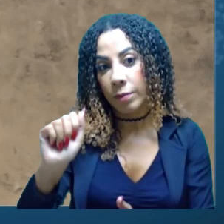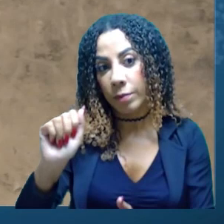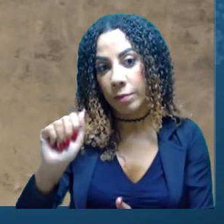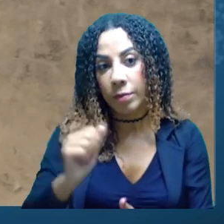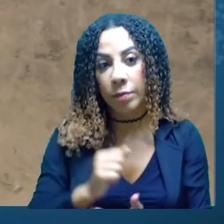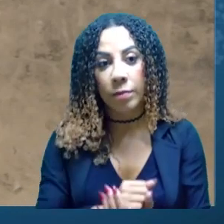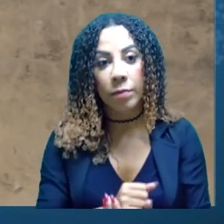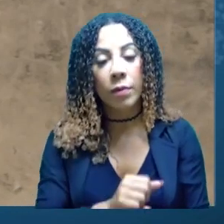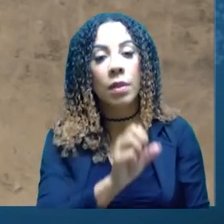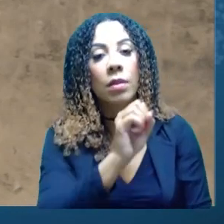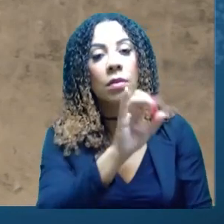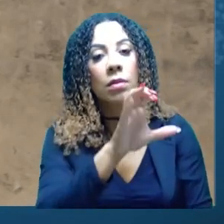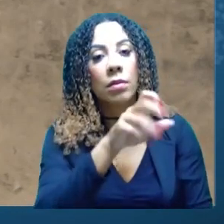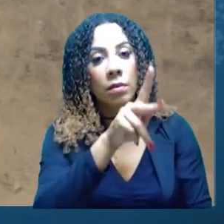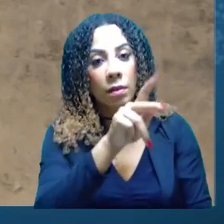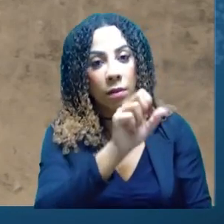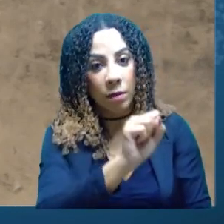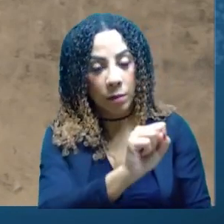Sykes,